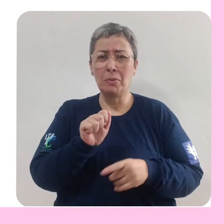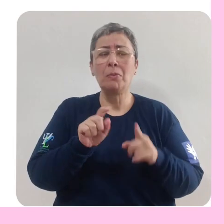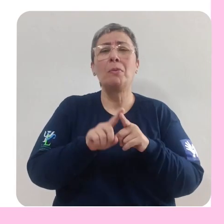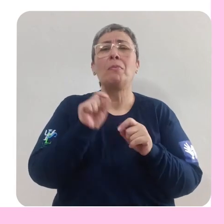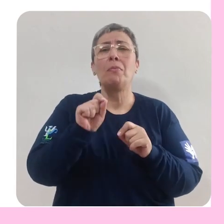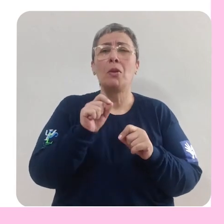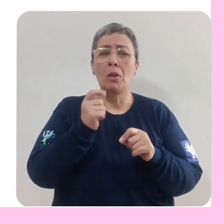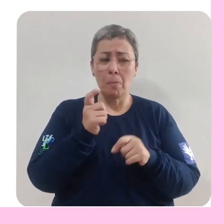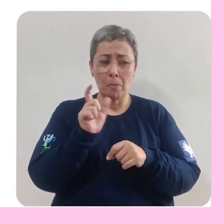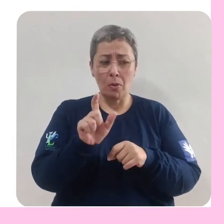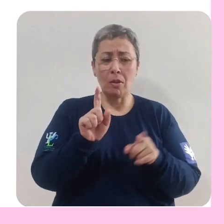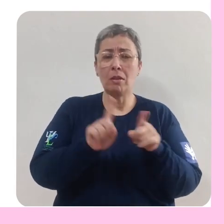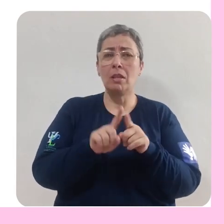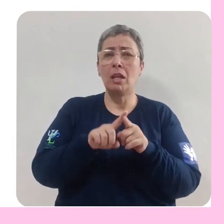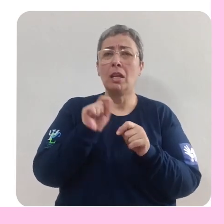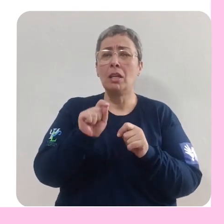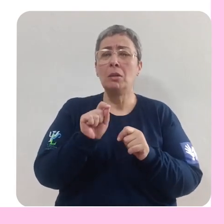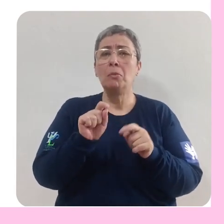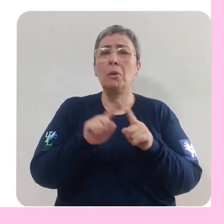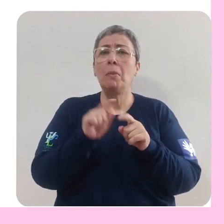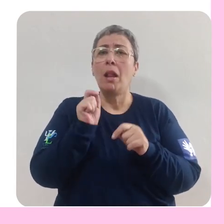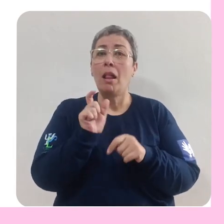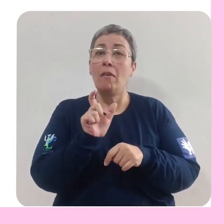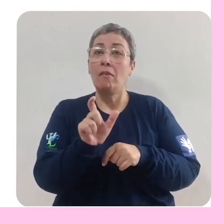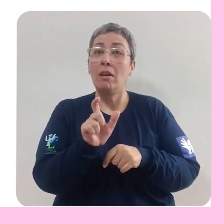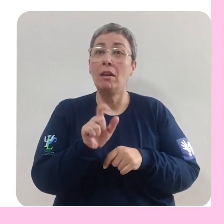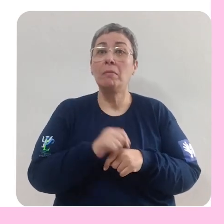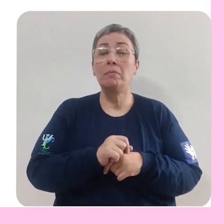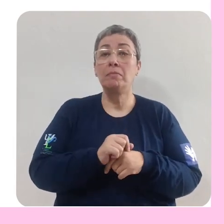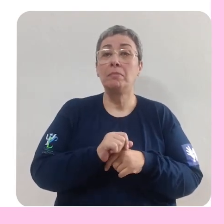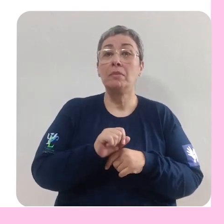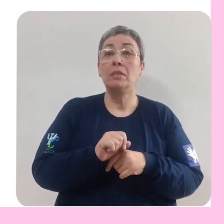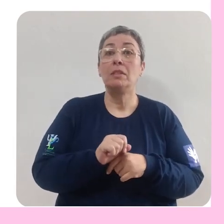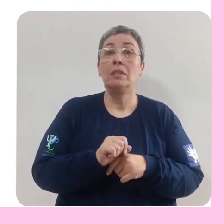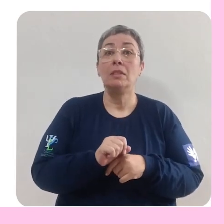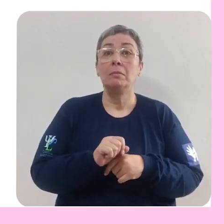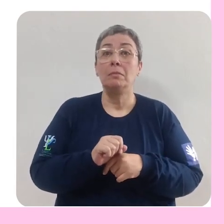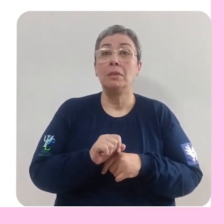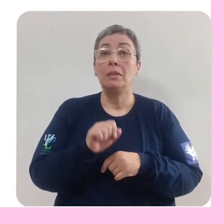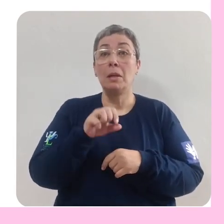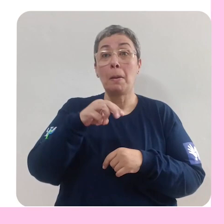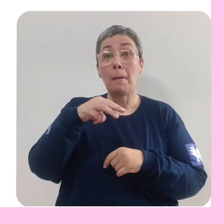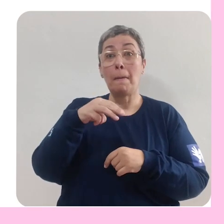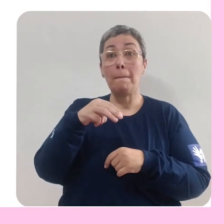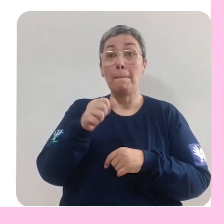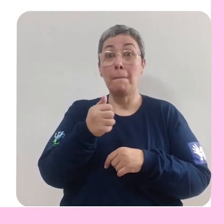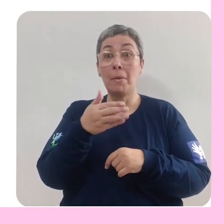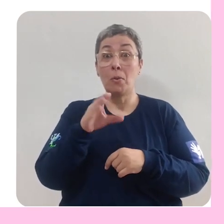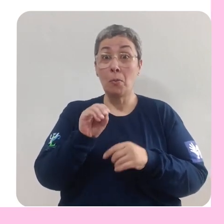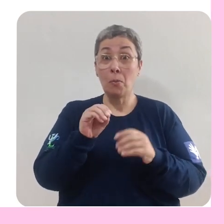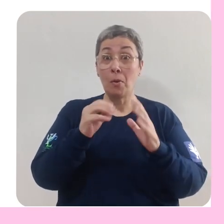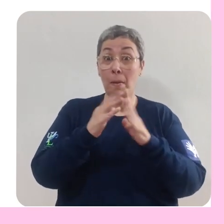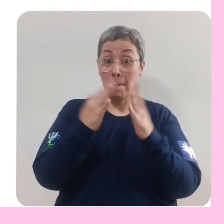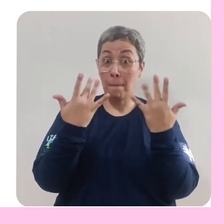Dentro da palavra limão, temos a palavra mão.